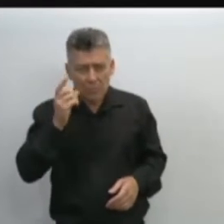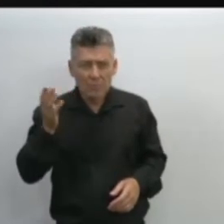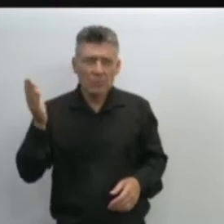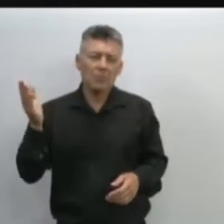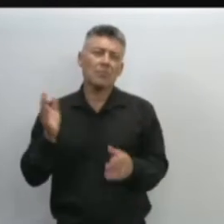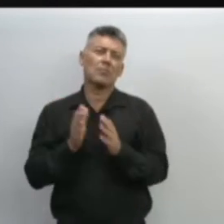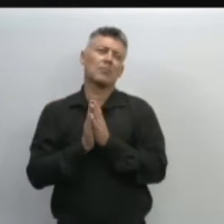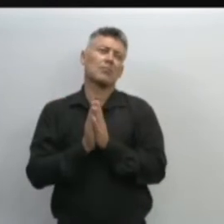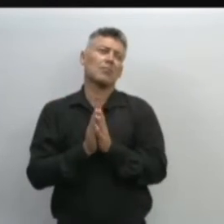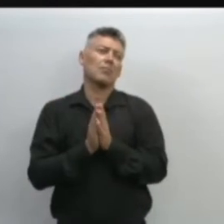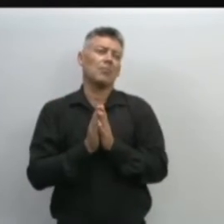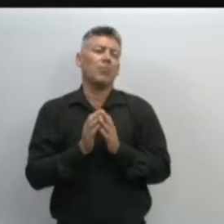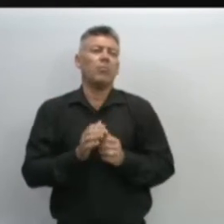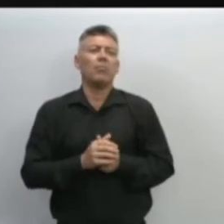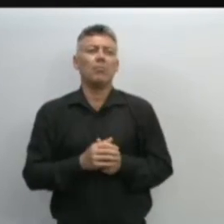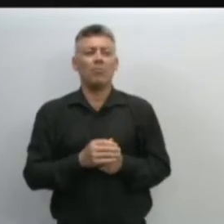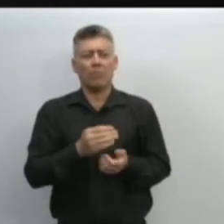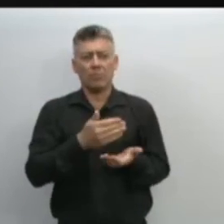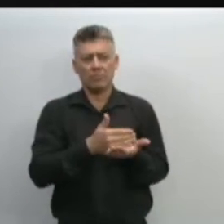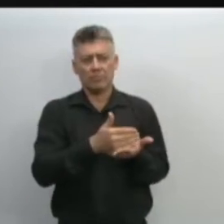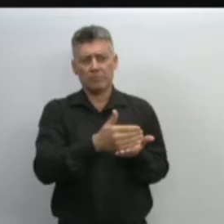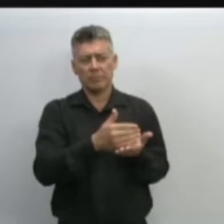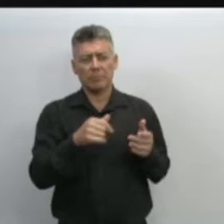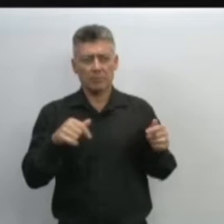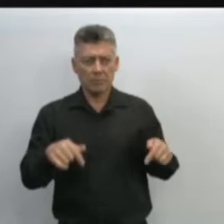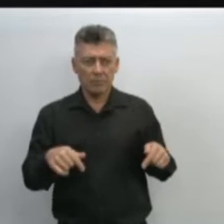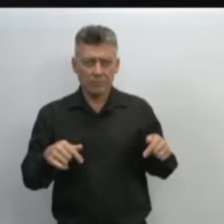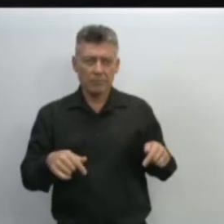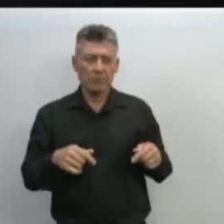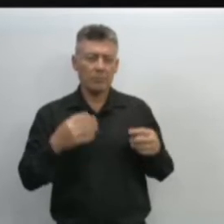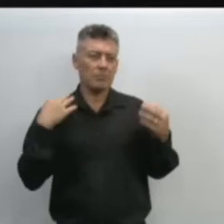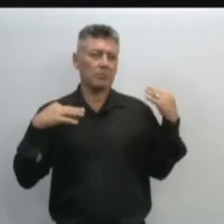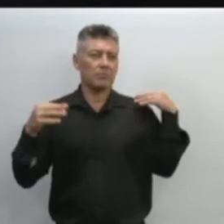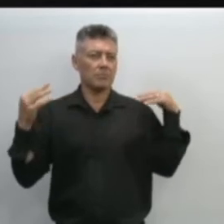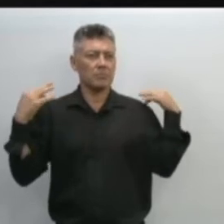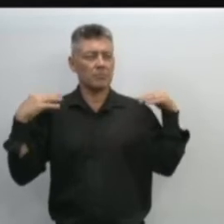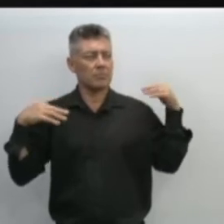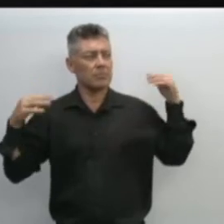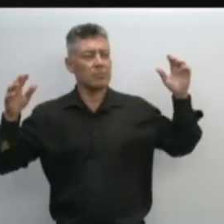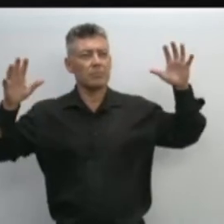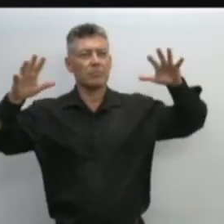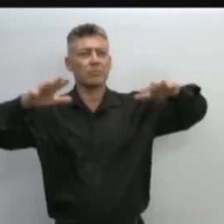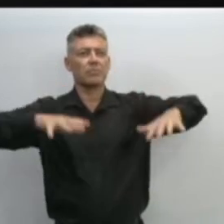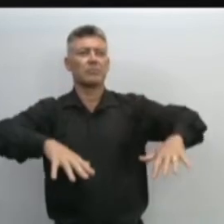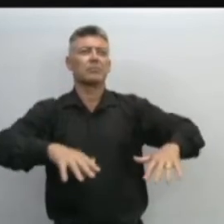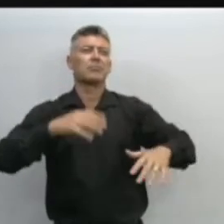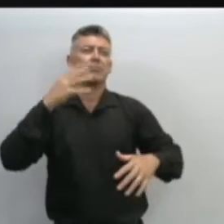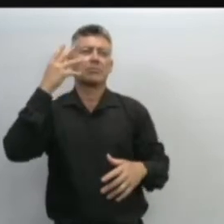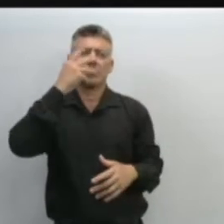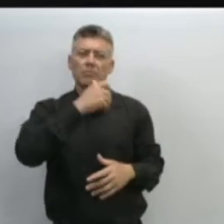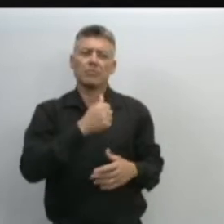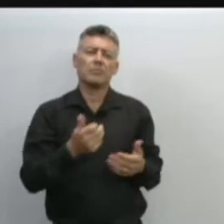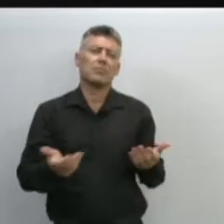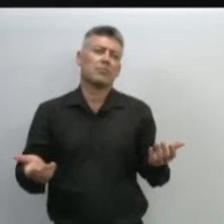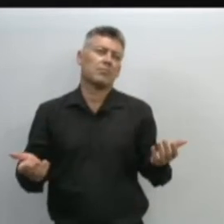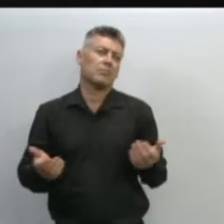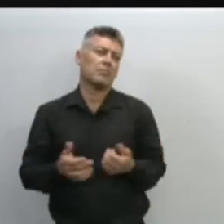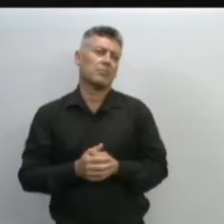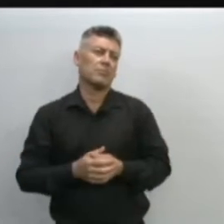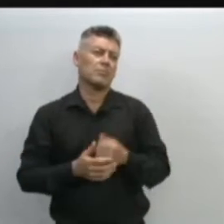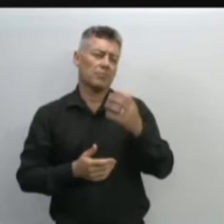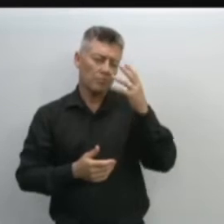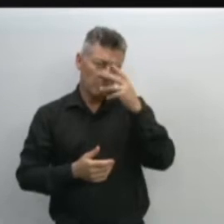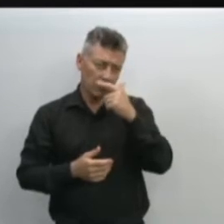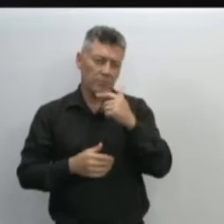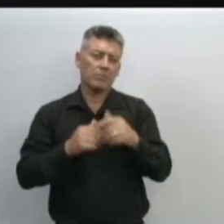que vamos começar a receber agora turistas. Nossa cidade vai ficar bonita, nossa cidade já é bonita.